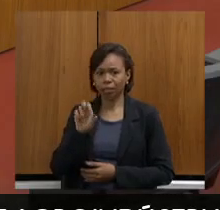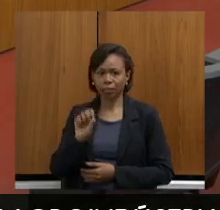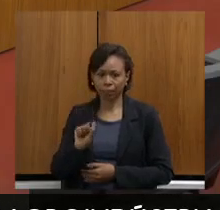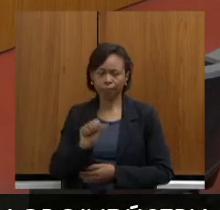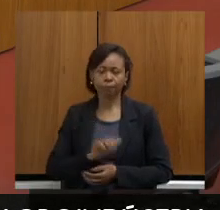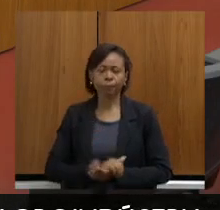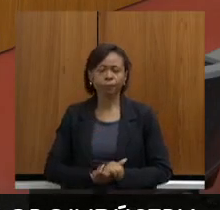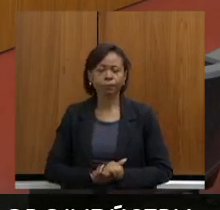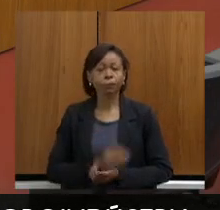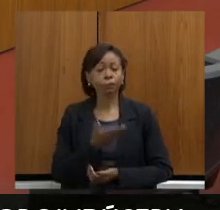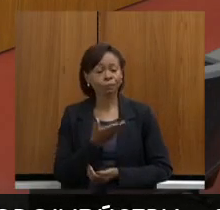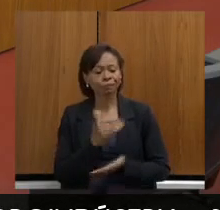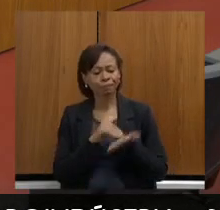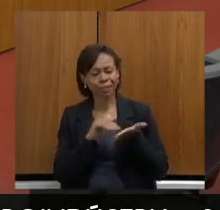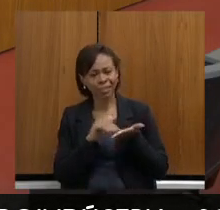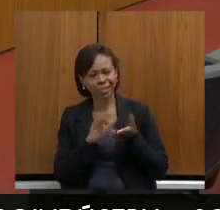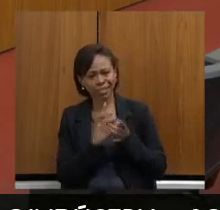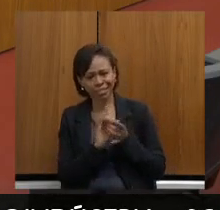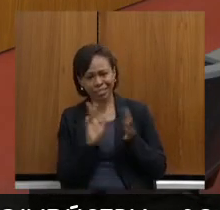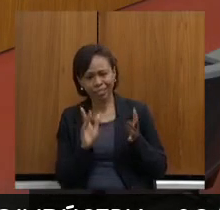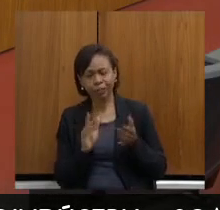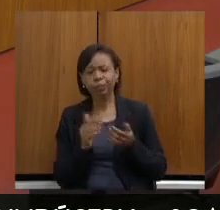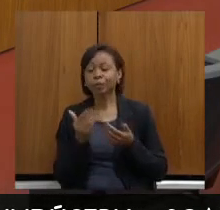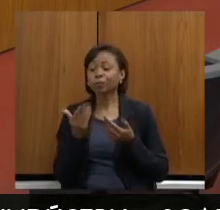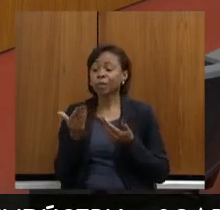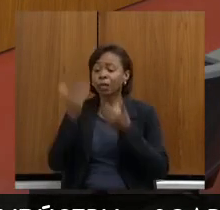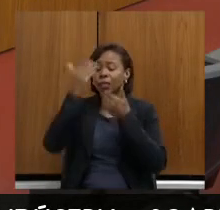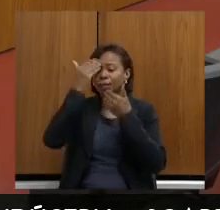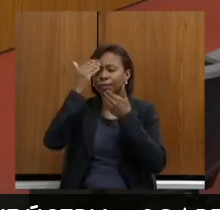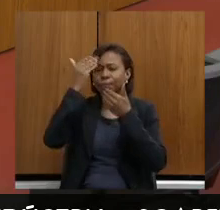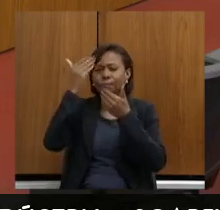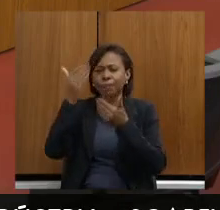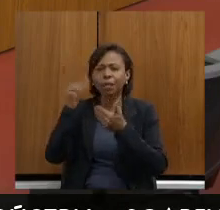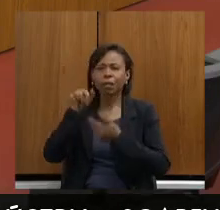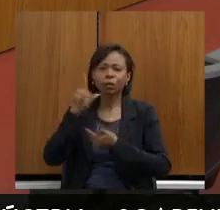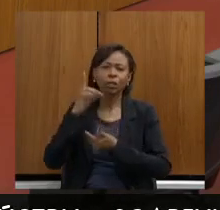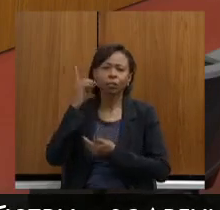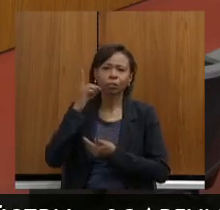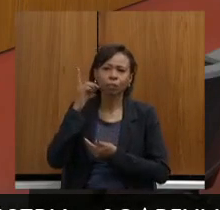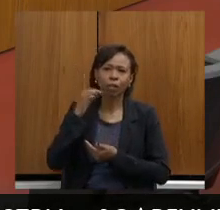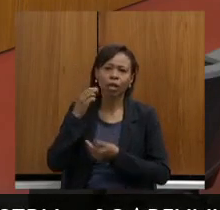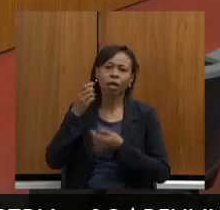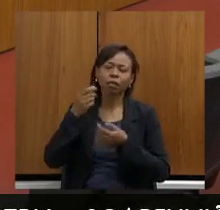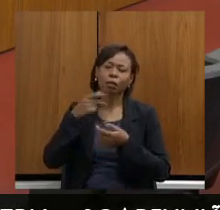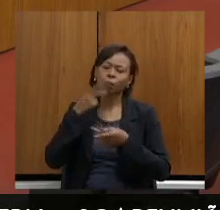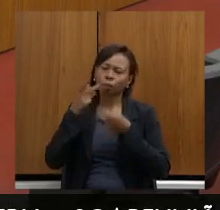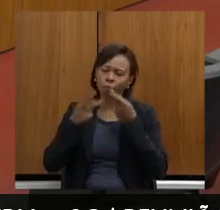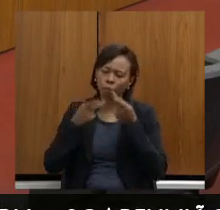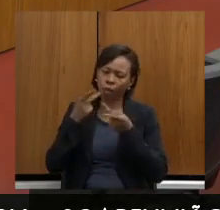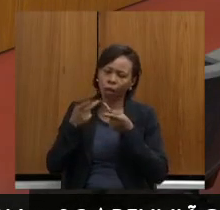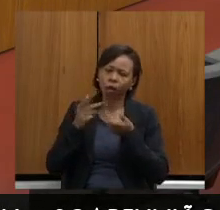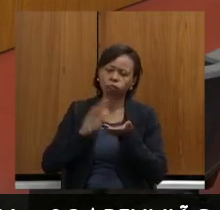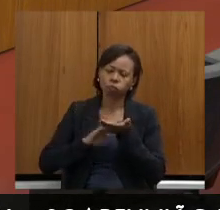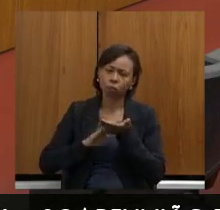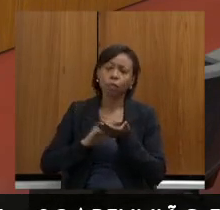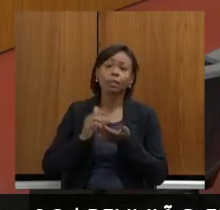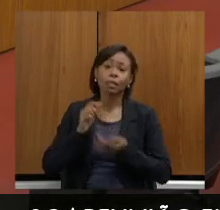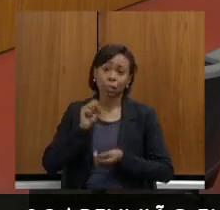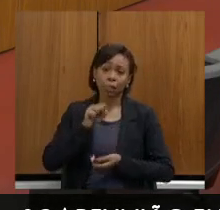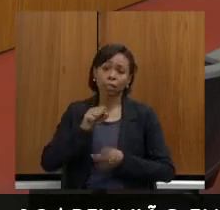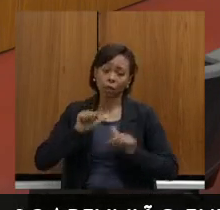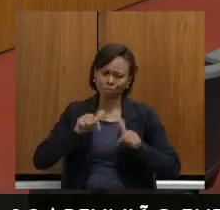e eu quero Deputado agradecer aí pelas palavras gente realmente tem feito o esforço grande na